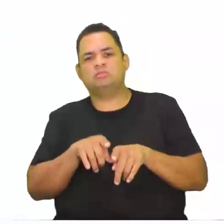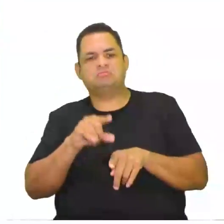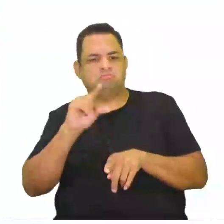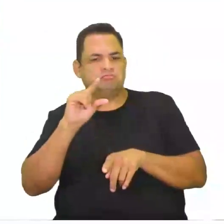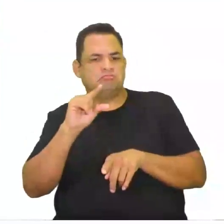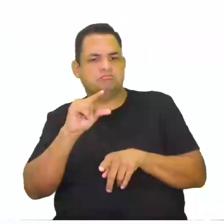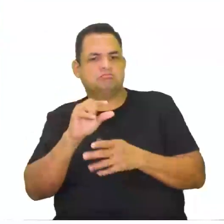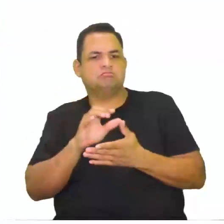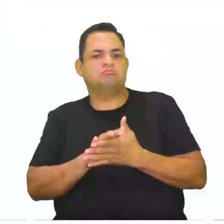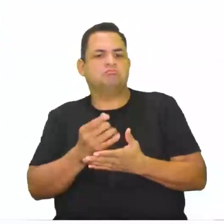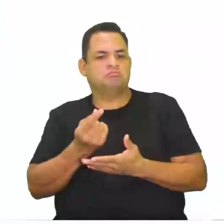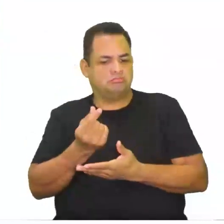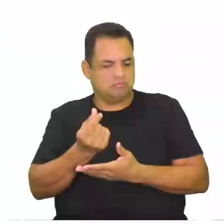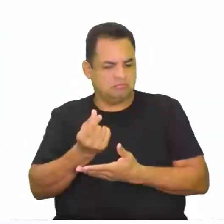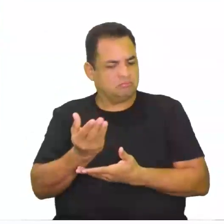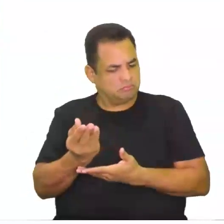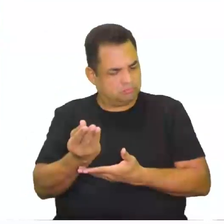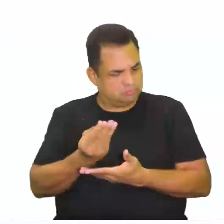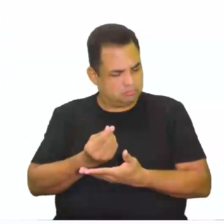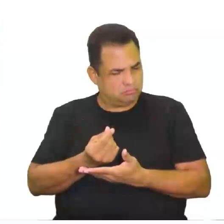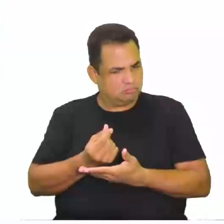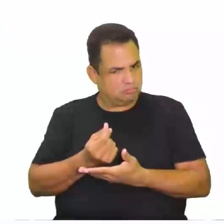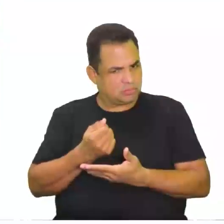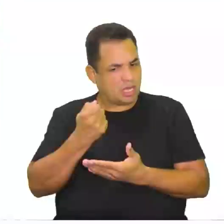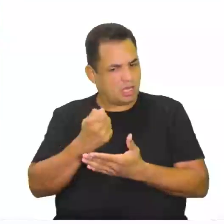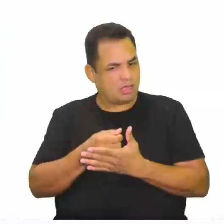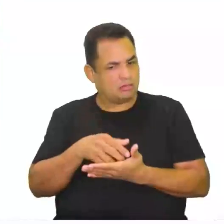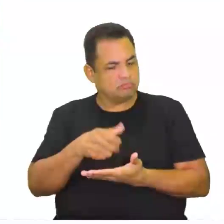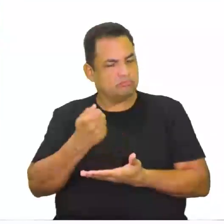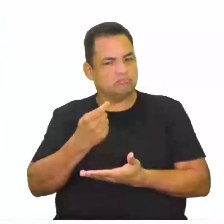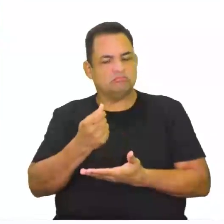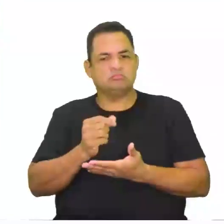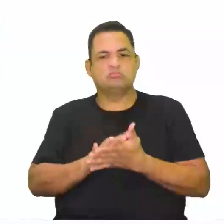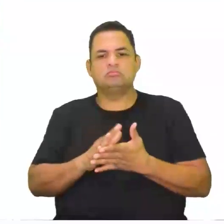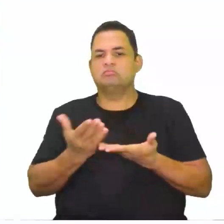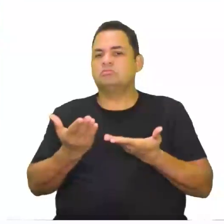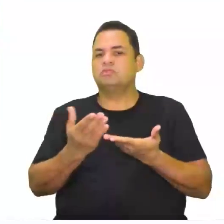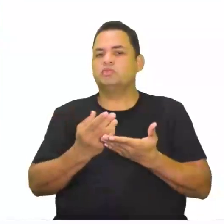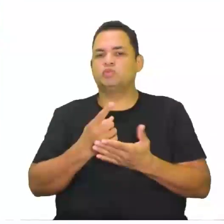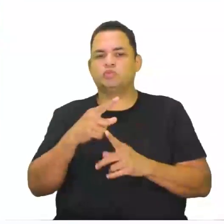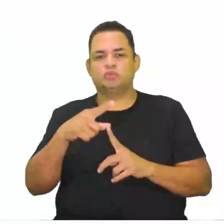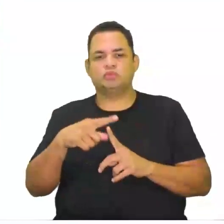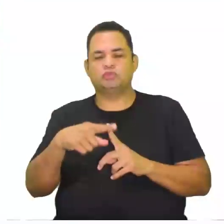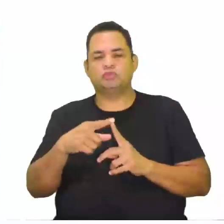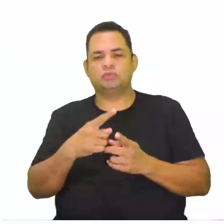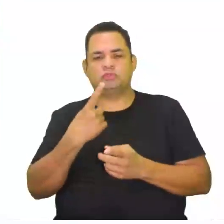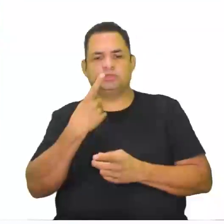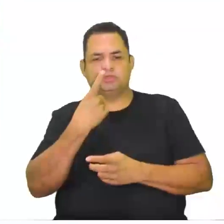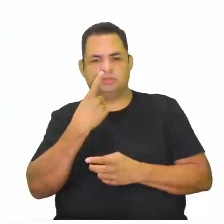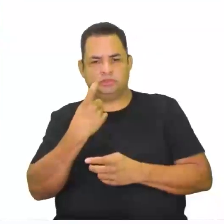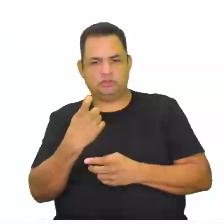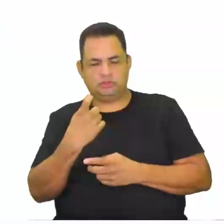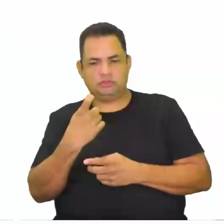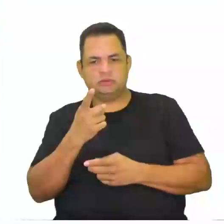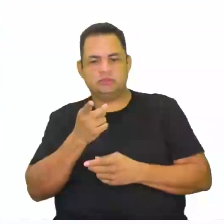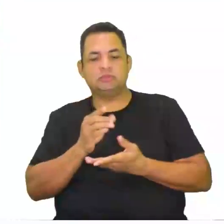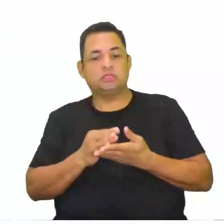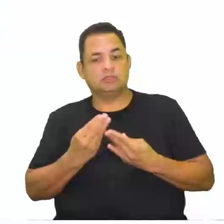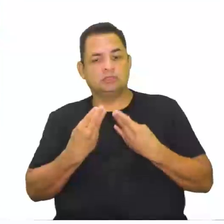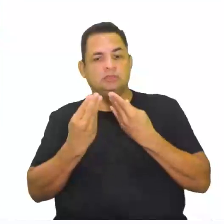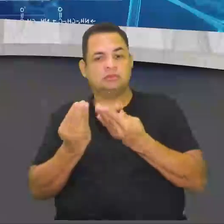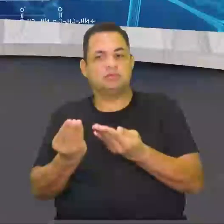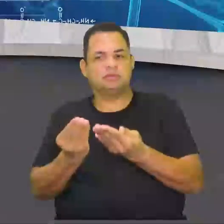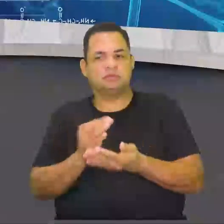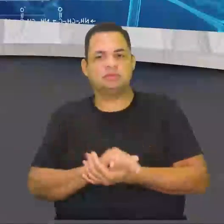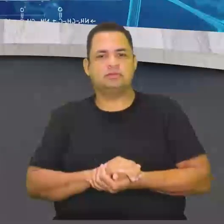né? Receber algo em troca de acordo com o tipo de lixo que você vai estar levando para lá. E